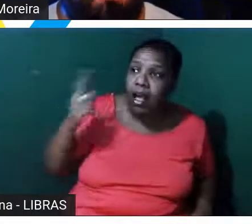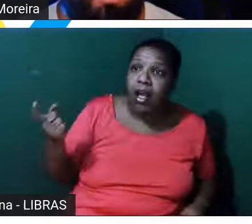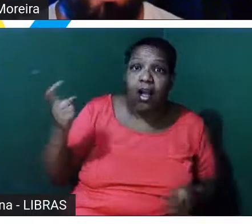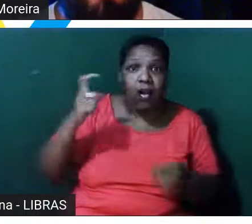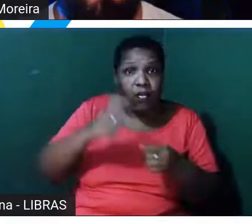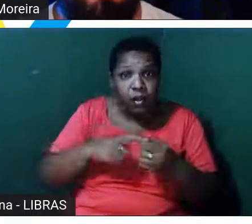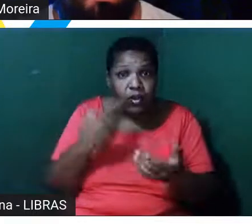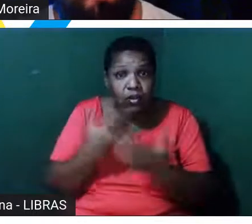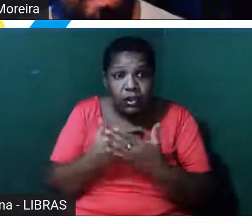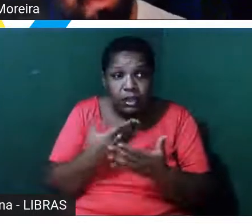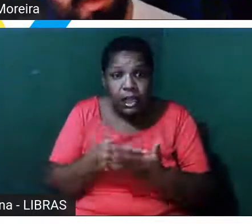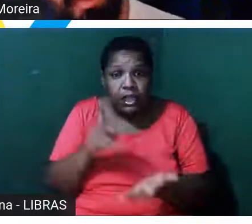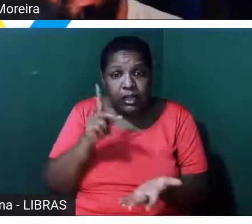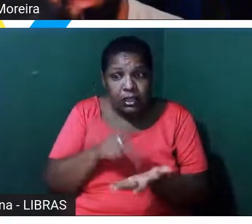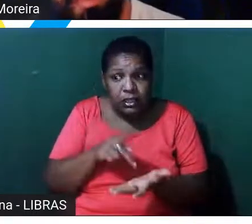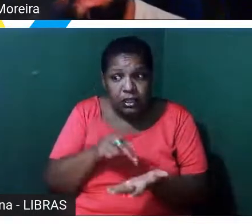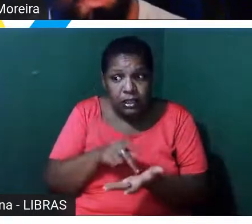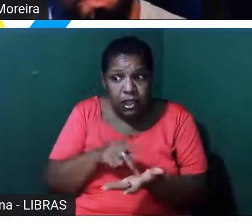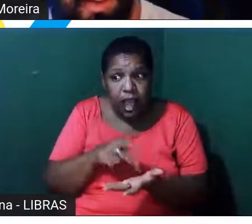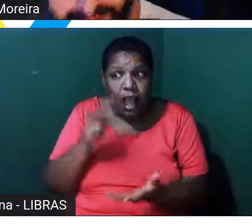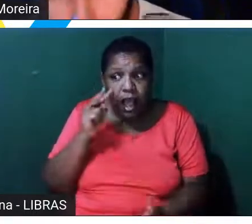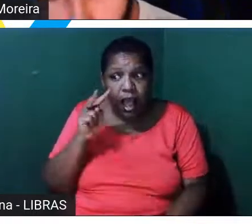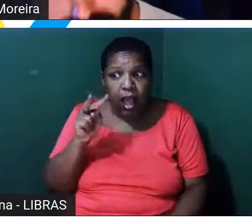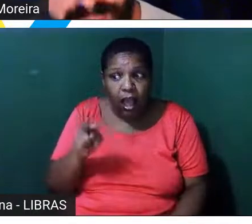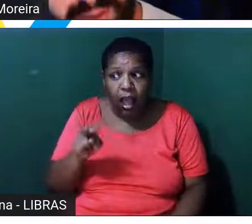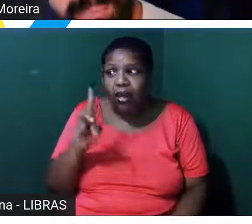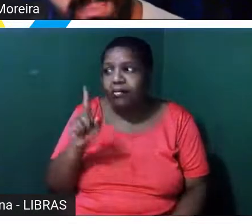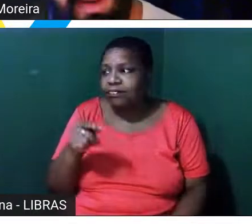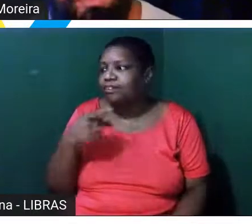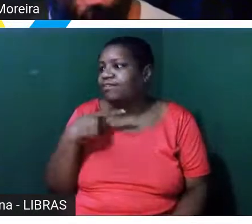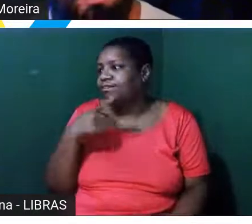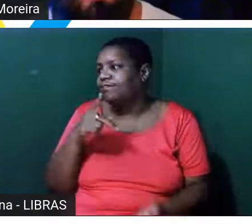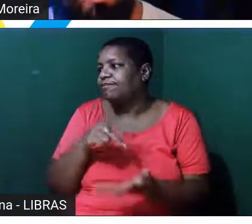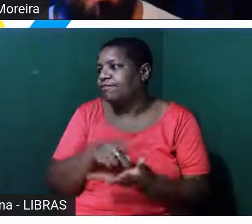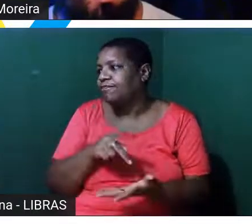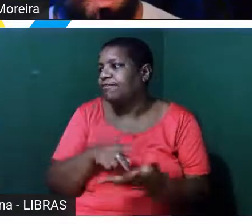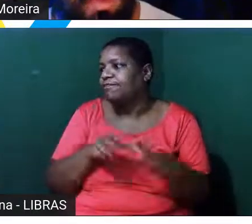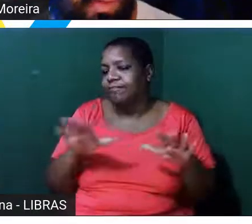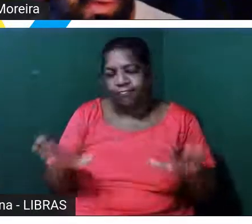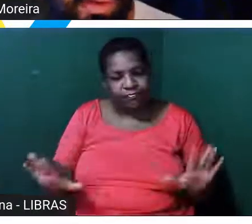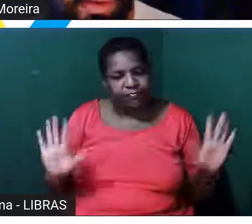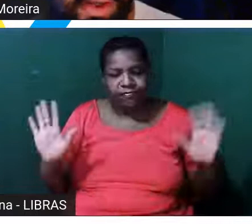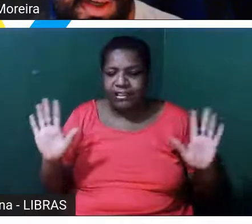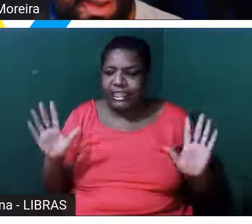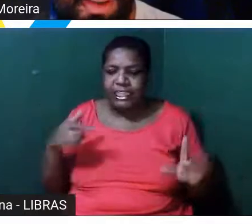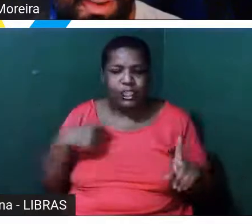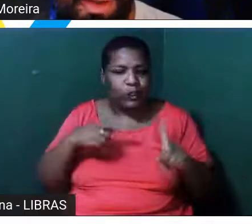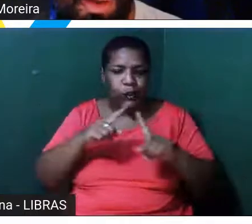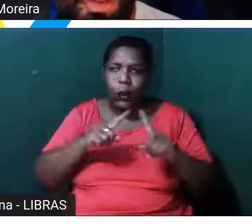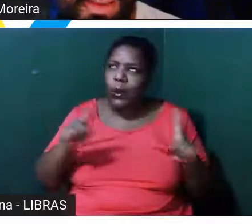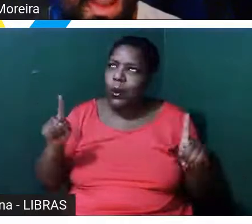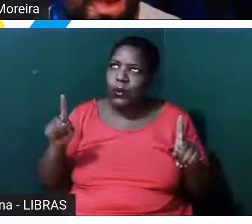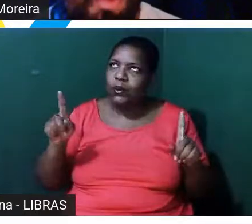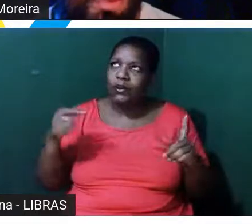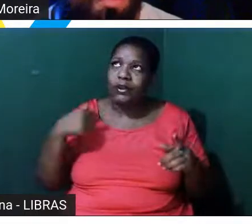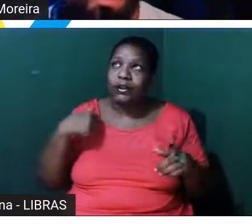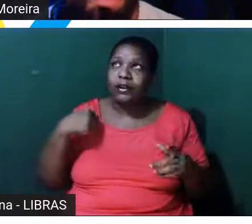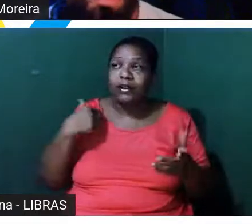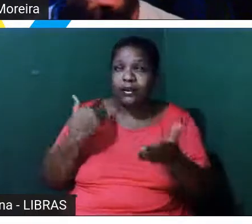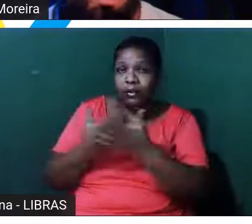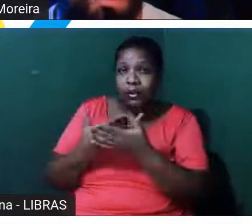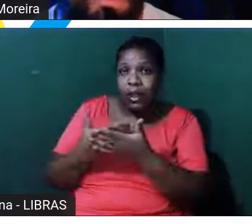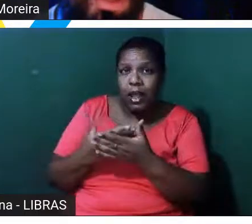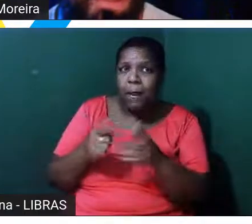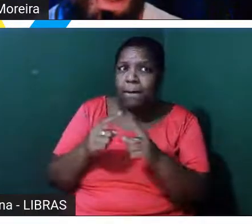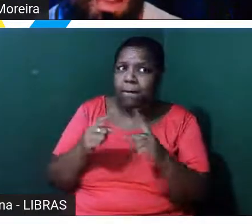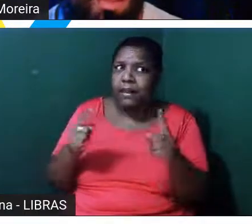a estudar mais você vê que né você volta a polpa no chão você vê que você não está tão longe de onde você tava